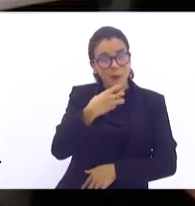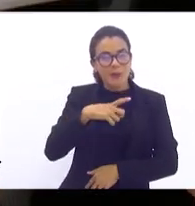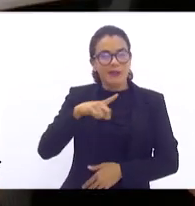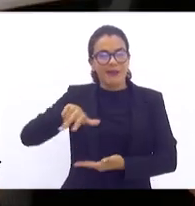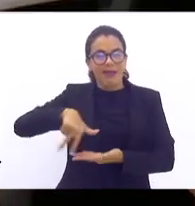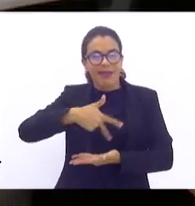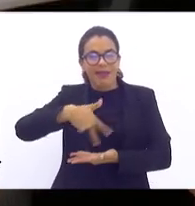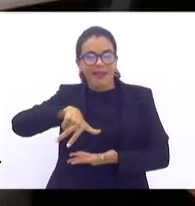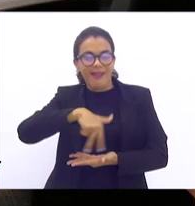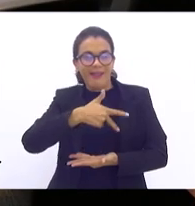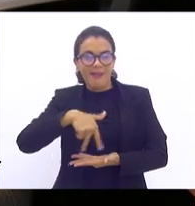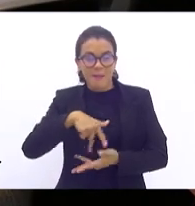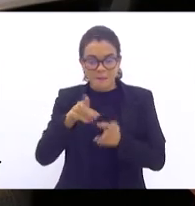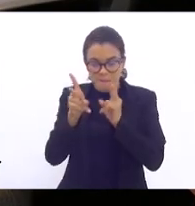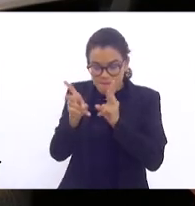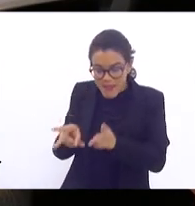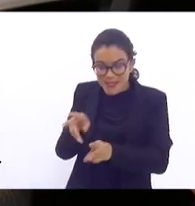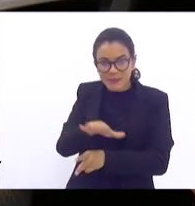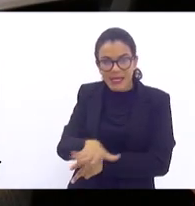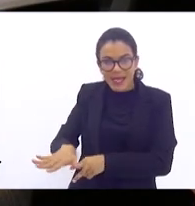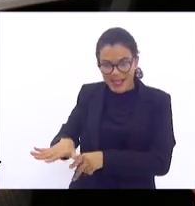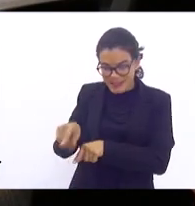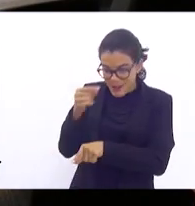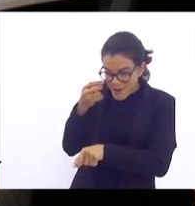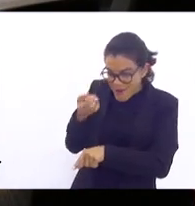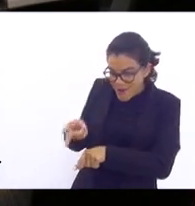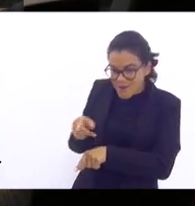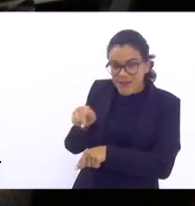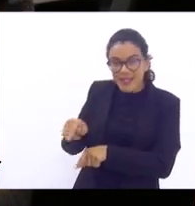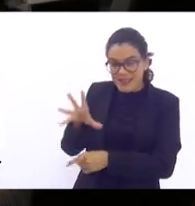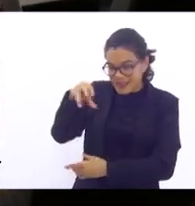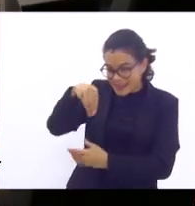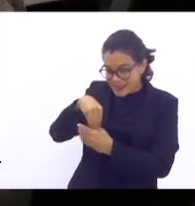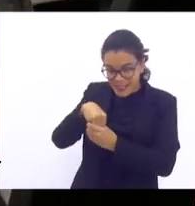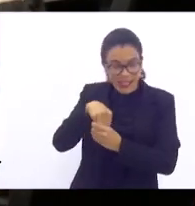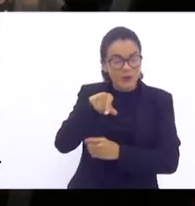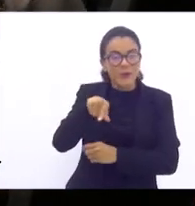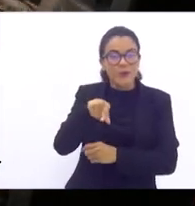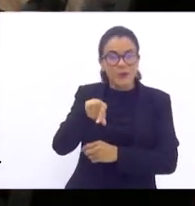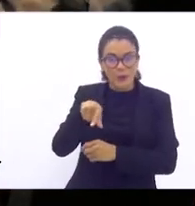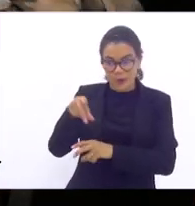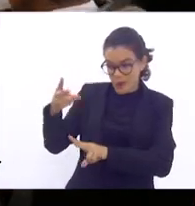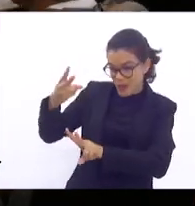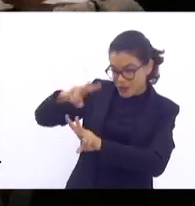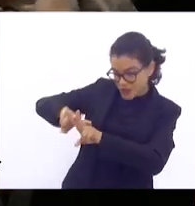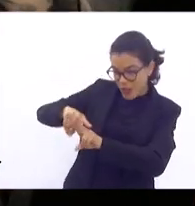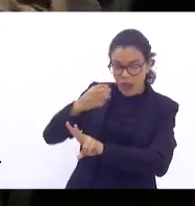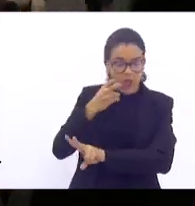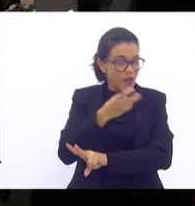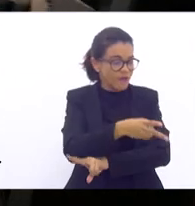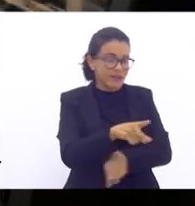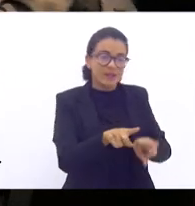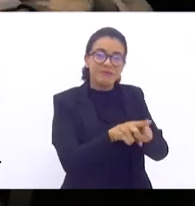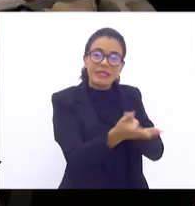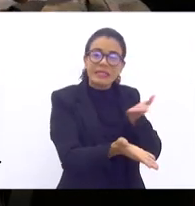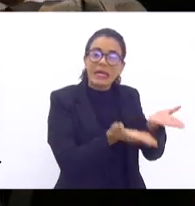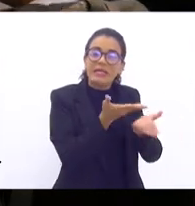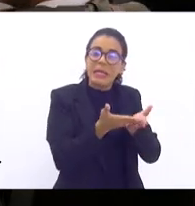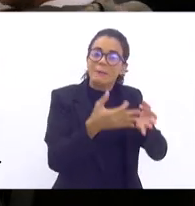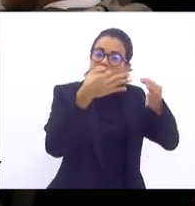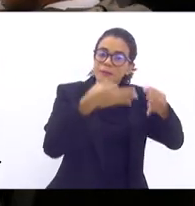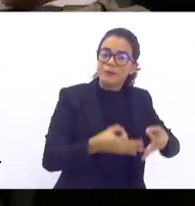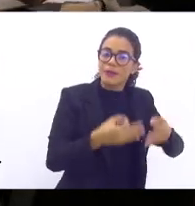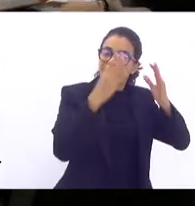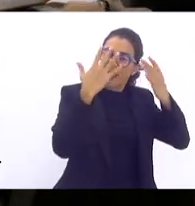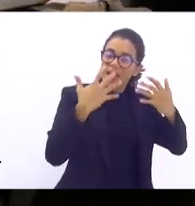as crianças aquela mesmo tipo de criança que eu vi dentro de uma jaula eu vi ela sendo tratada com dignidade a gente